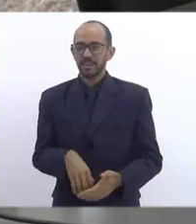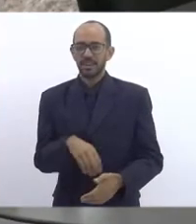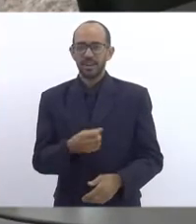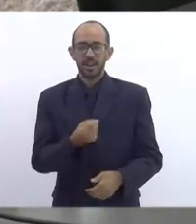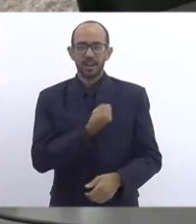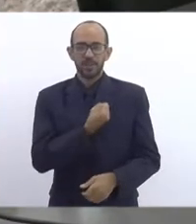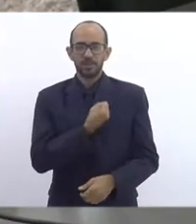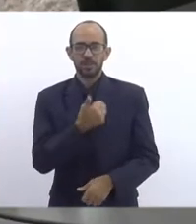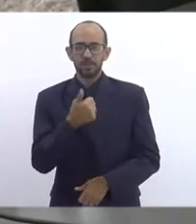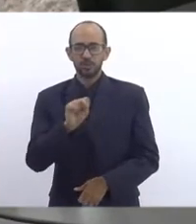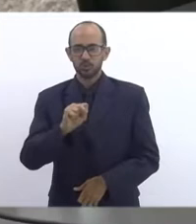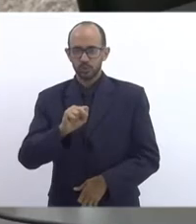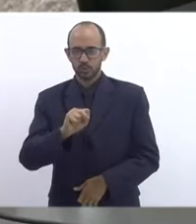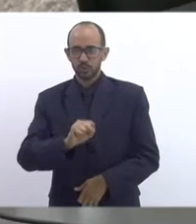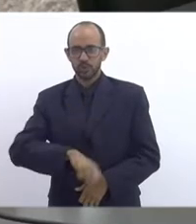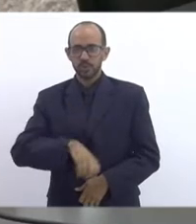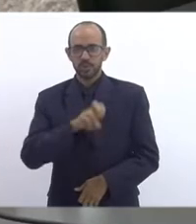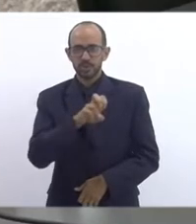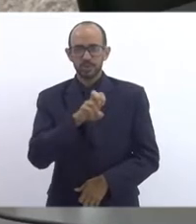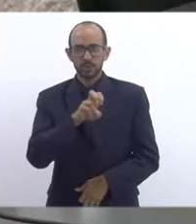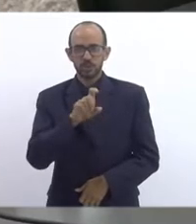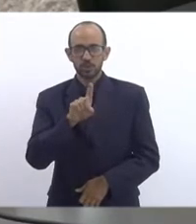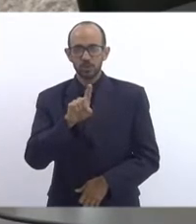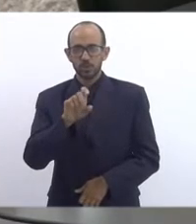lei 586.